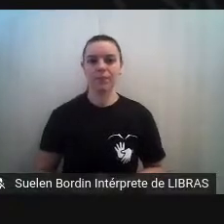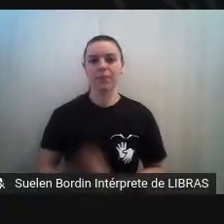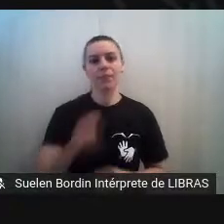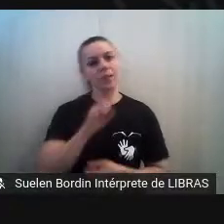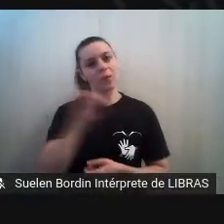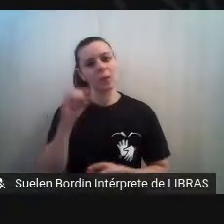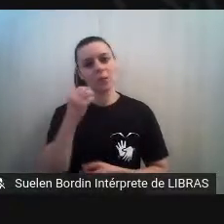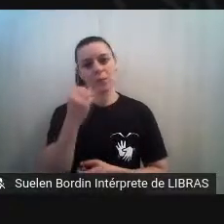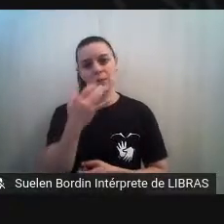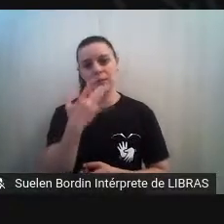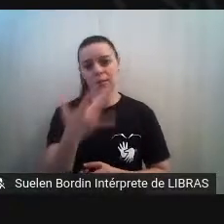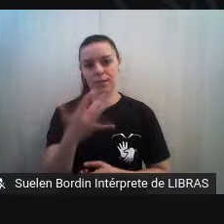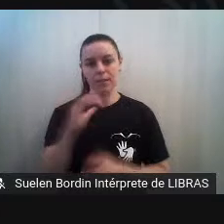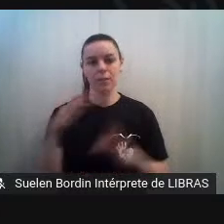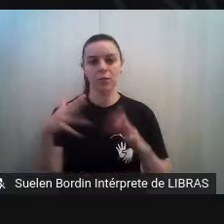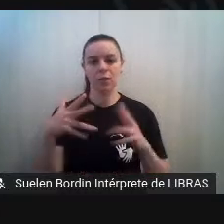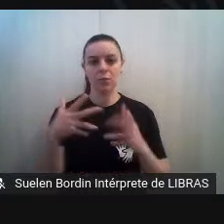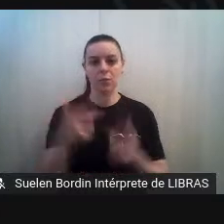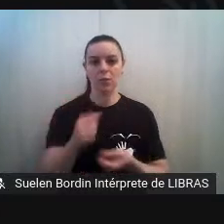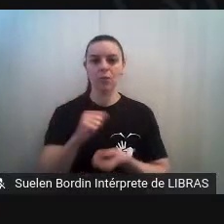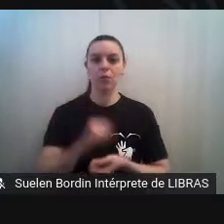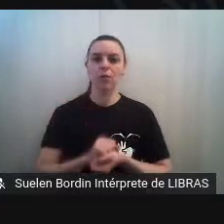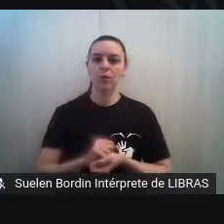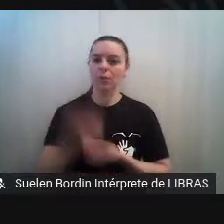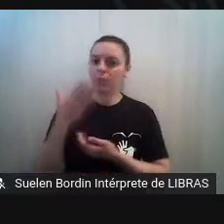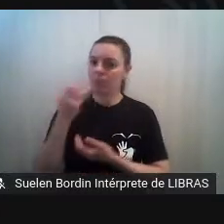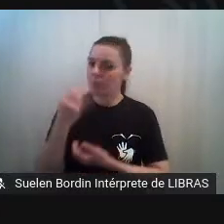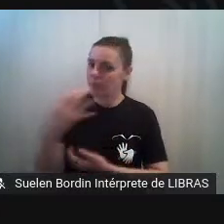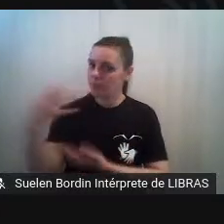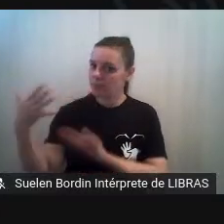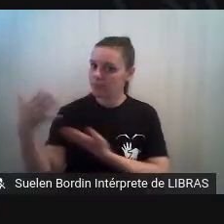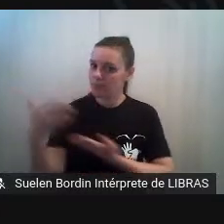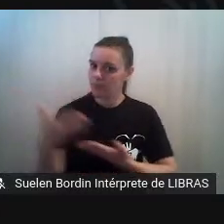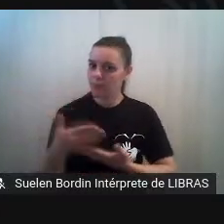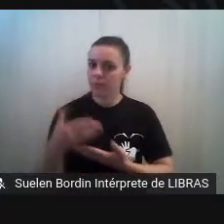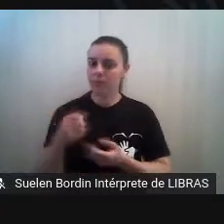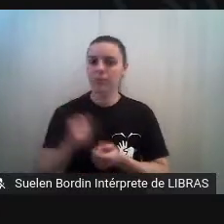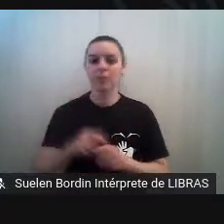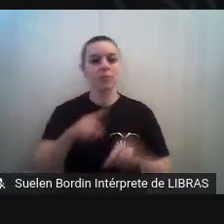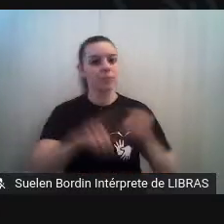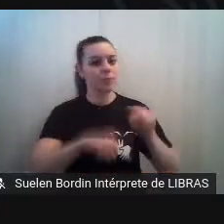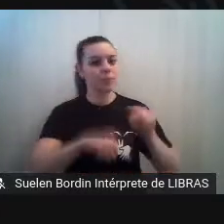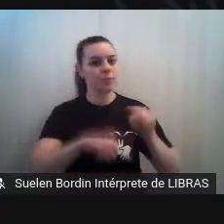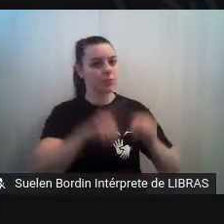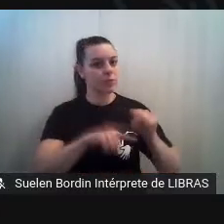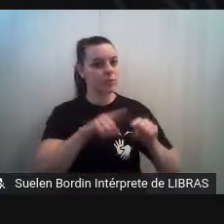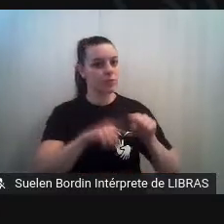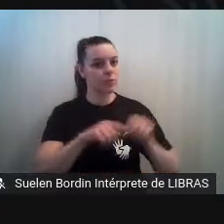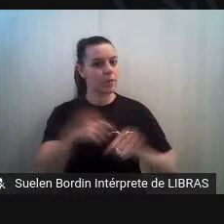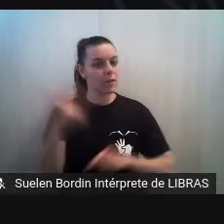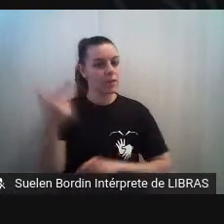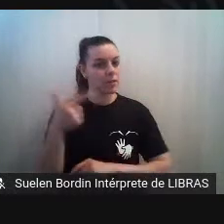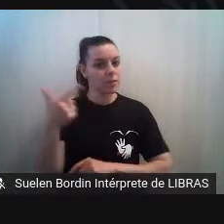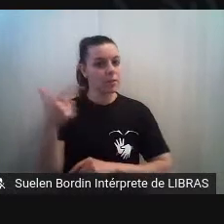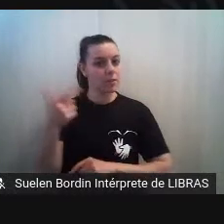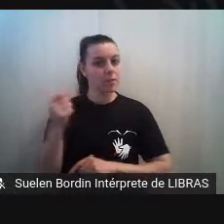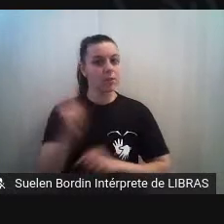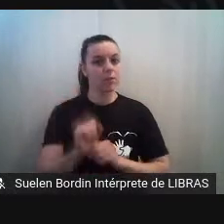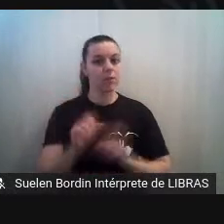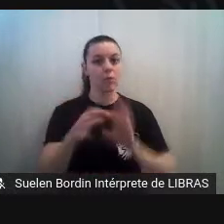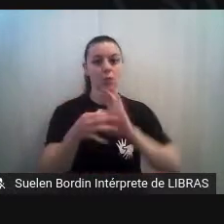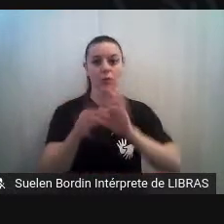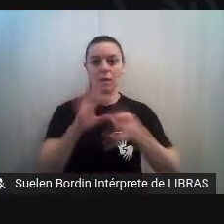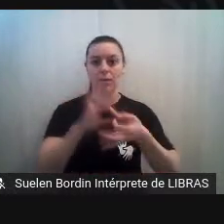Olá, boa tarde a todos e a todas. Sejam bem-vindos aí a mais uma atividade da segunda fase da Olimpíada de Matemática